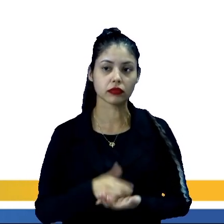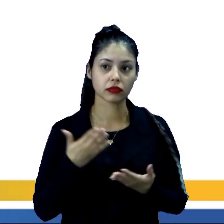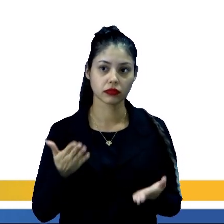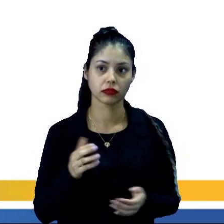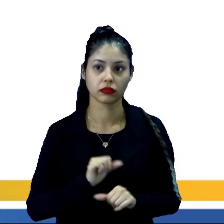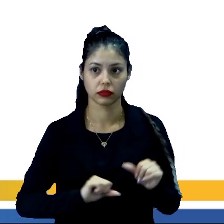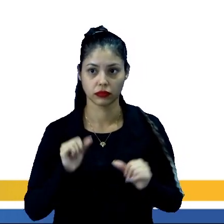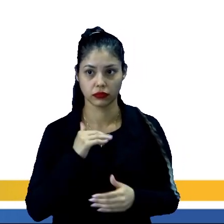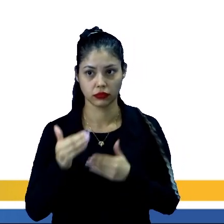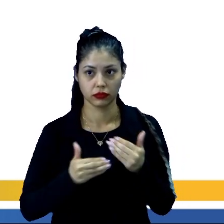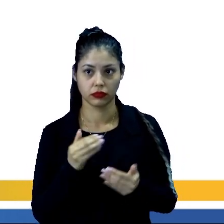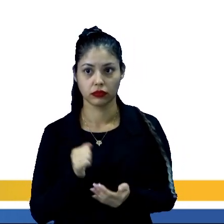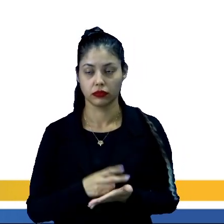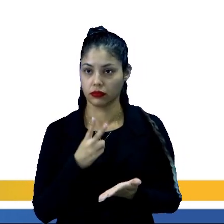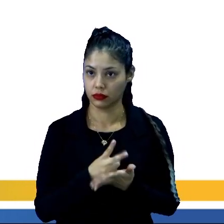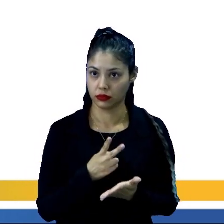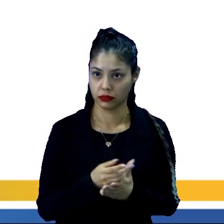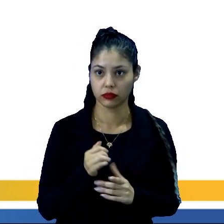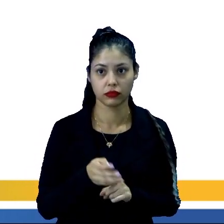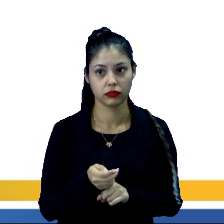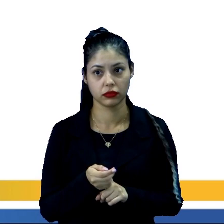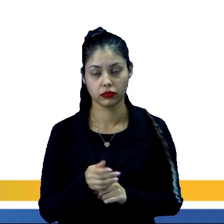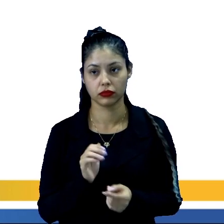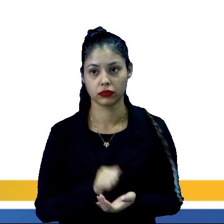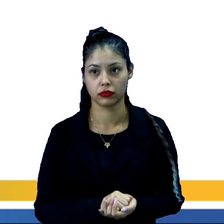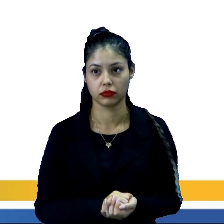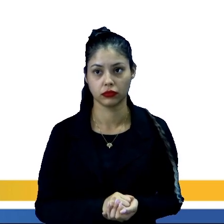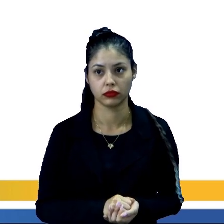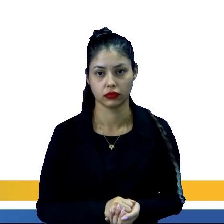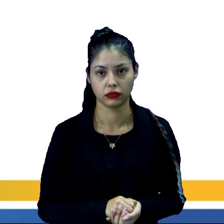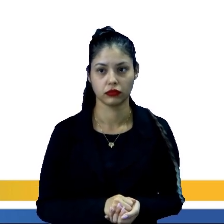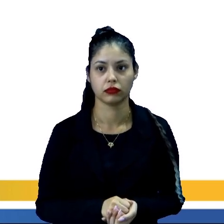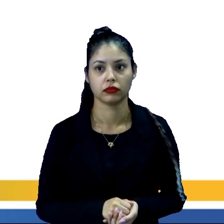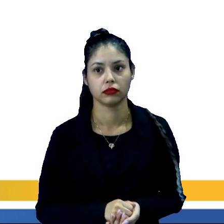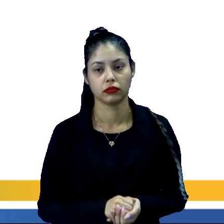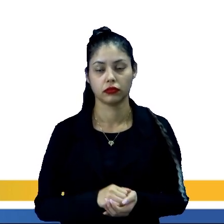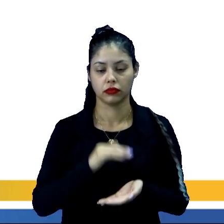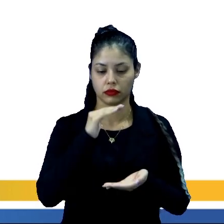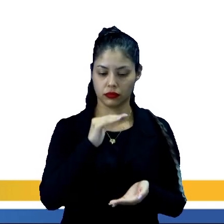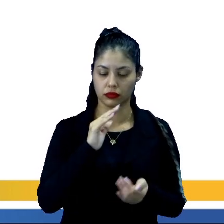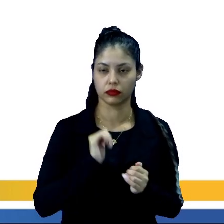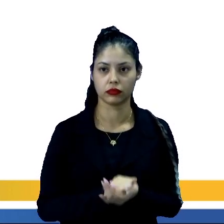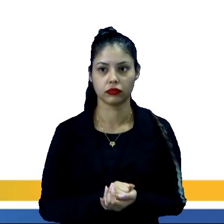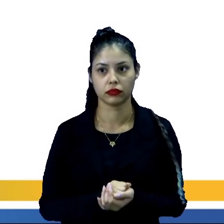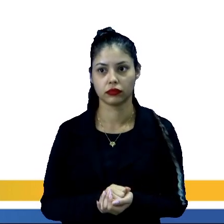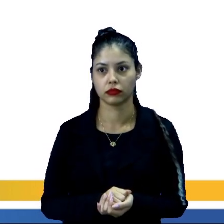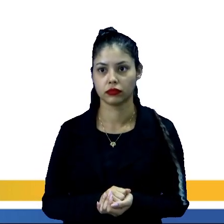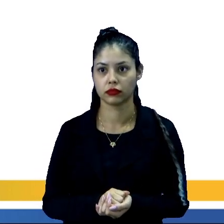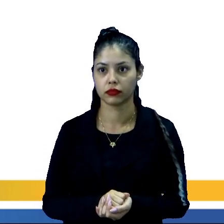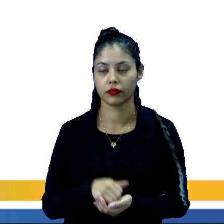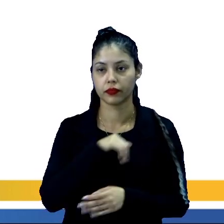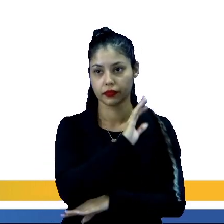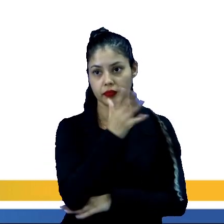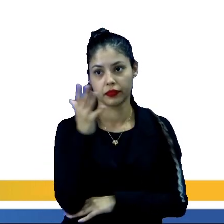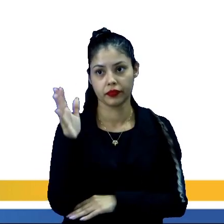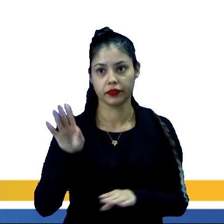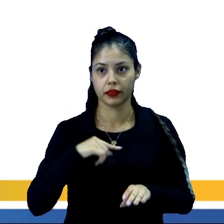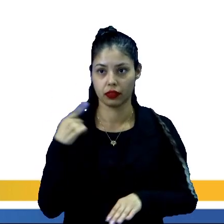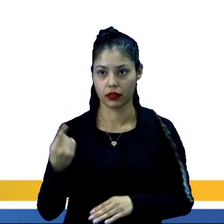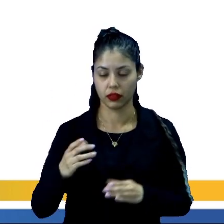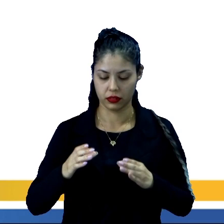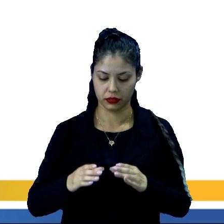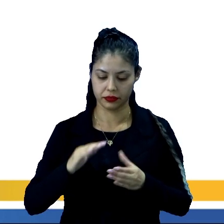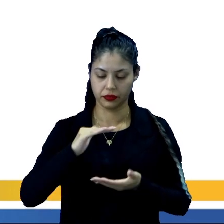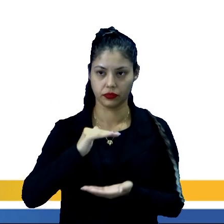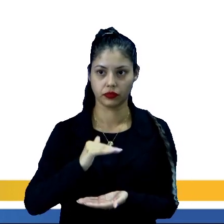Então daí seria ultraprocessado. A mesma coisa acontece ali com milho. Então a gente tem a espiga de milho, que é o seu processo natural. Depois,